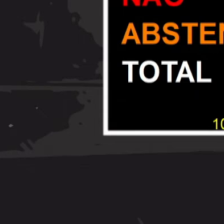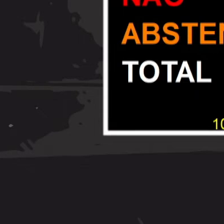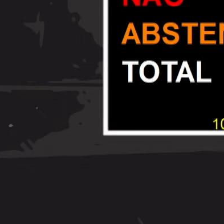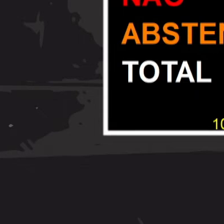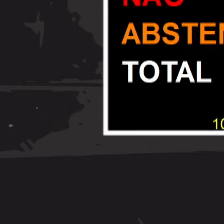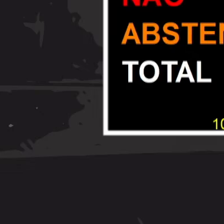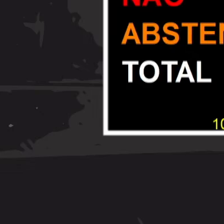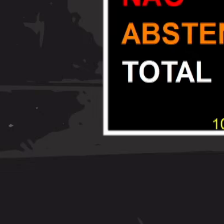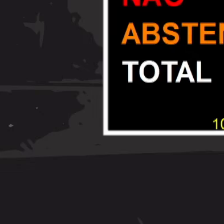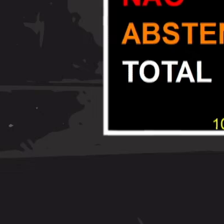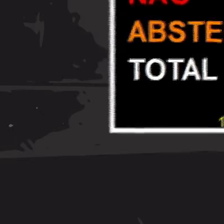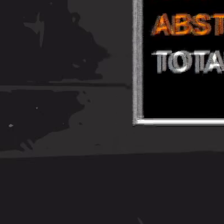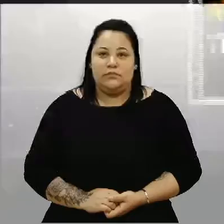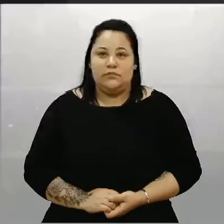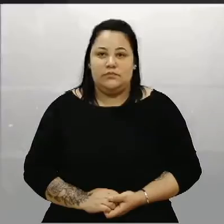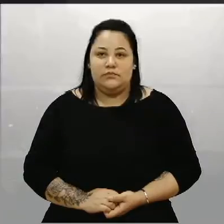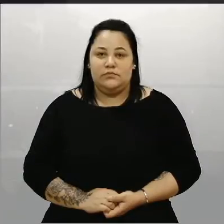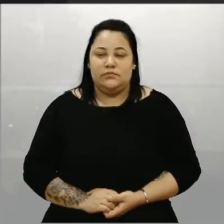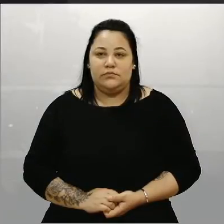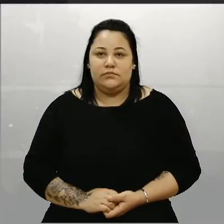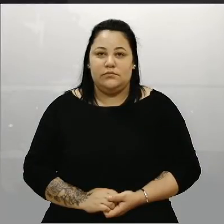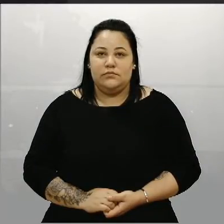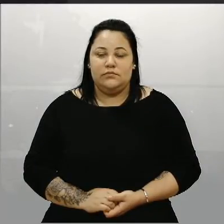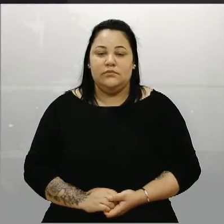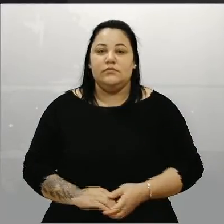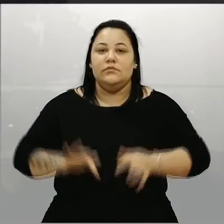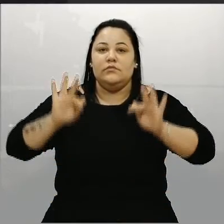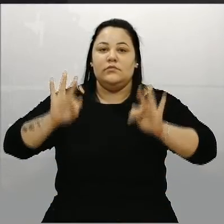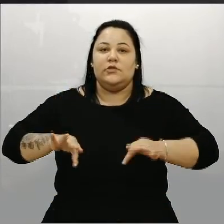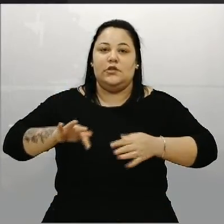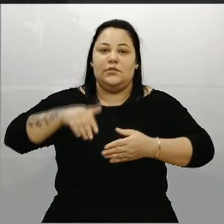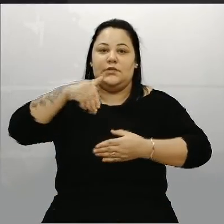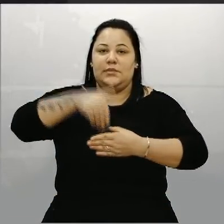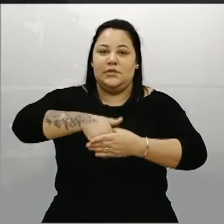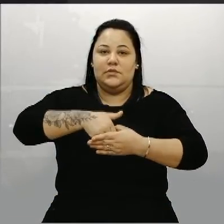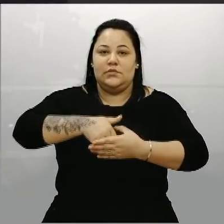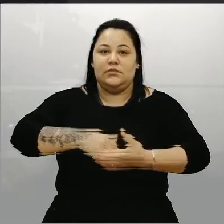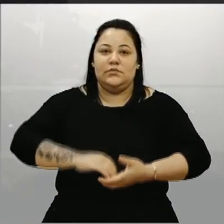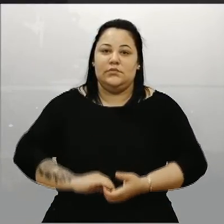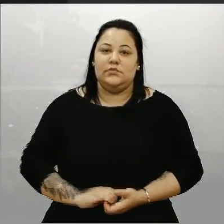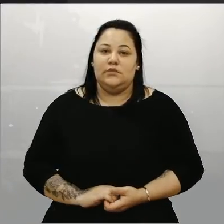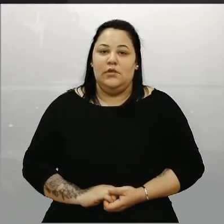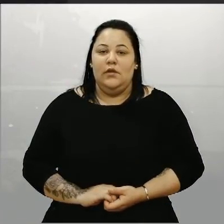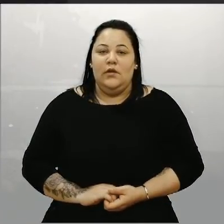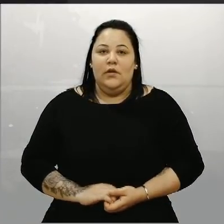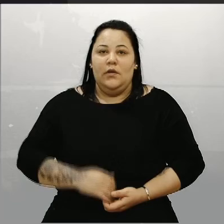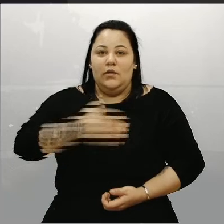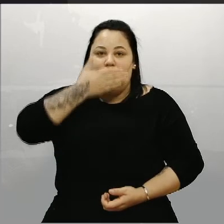Encerrado o registro dos votos, encerrada a votação.